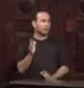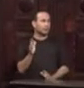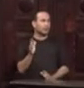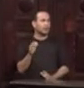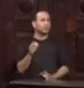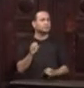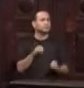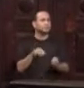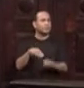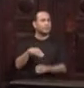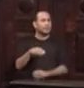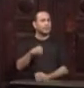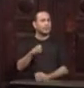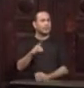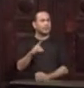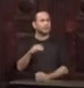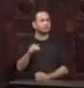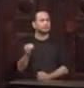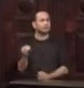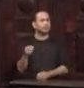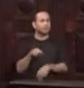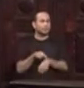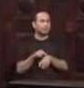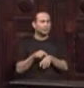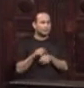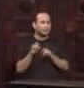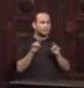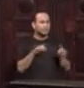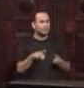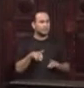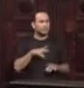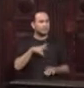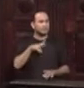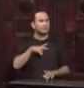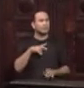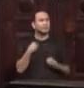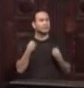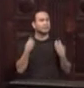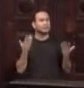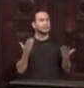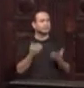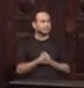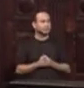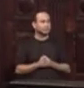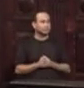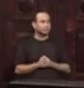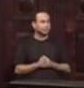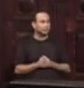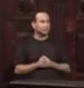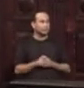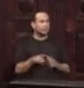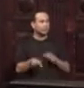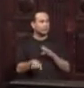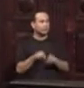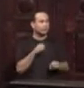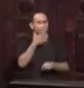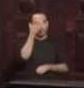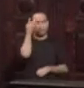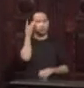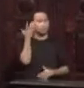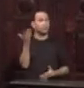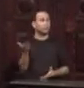mesmo, como uma etapa específica, como uma etapa própria, para que ele serve? Do ponto de vista da formação da